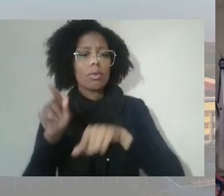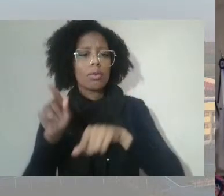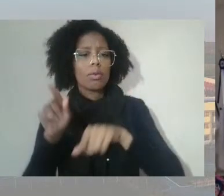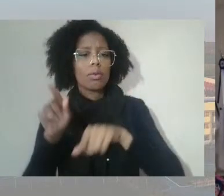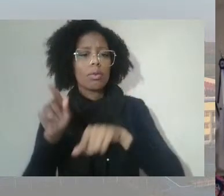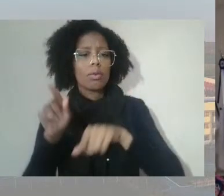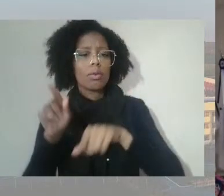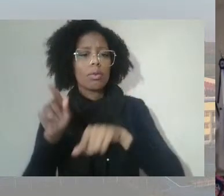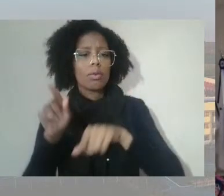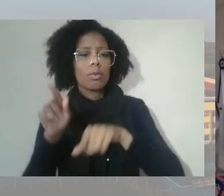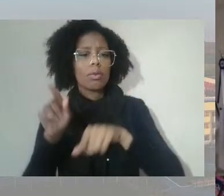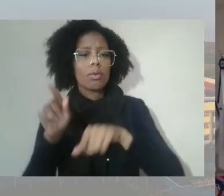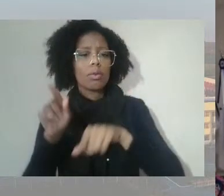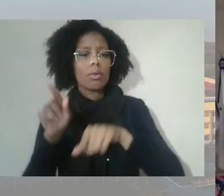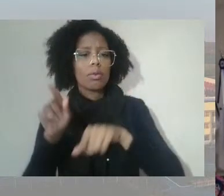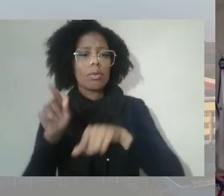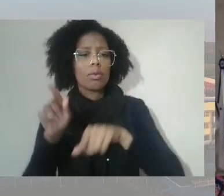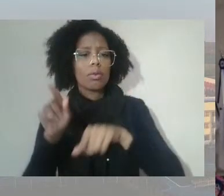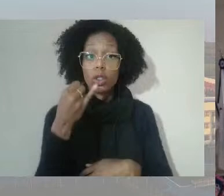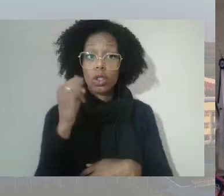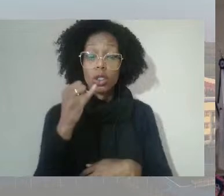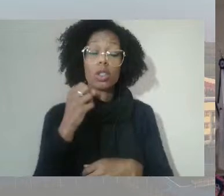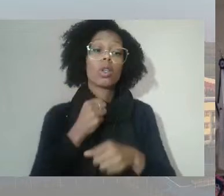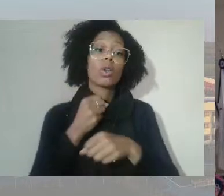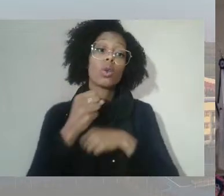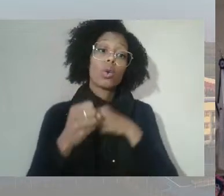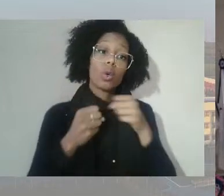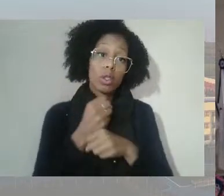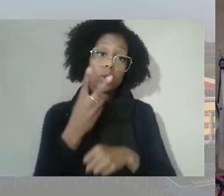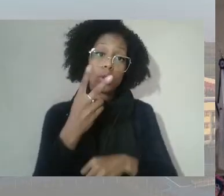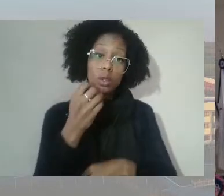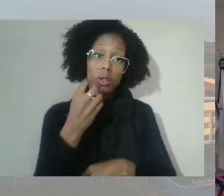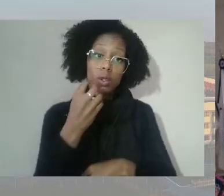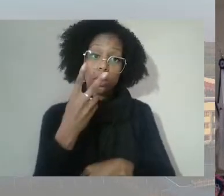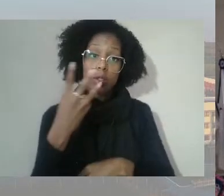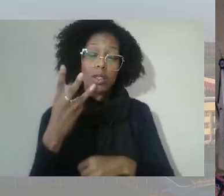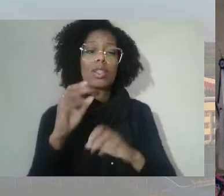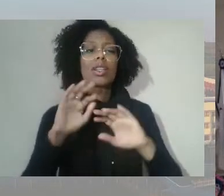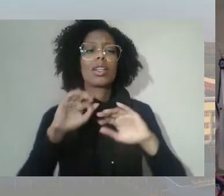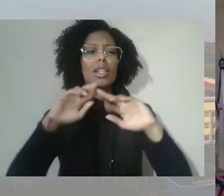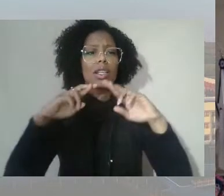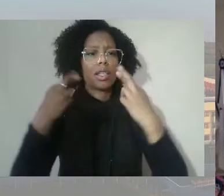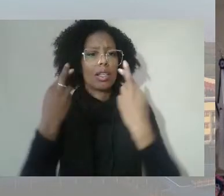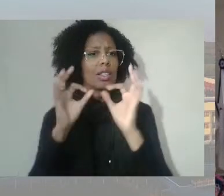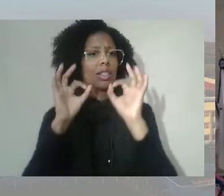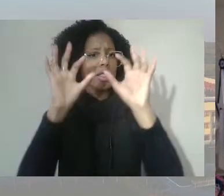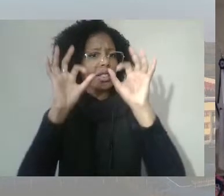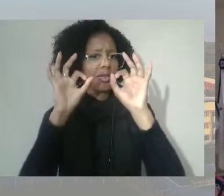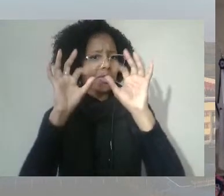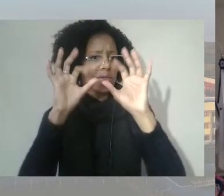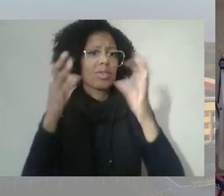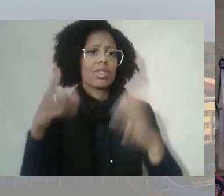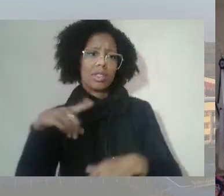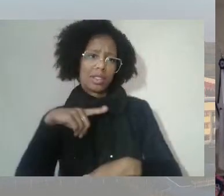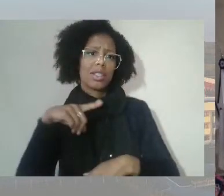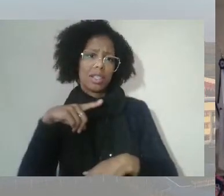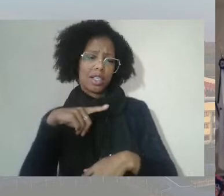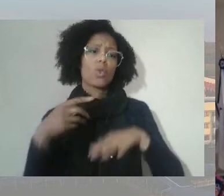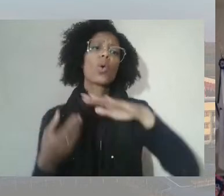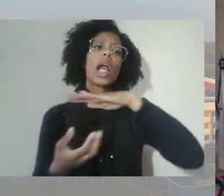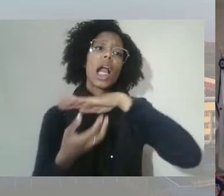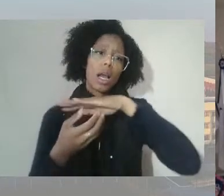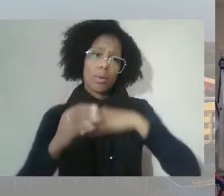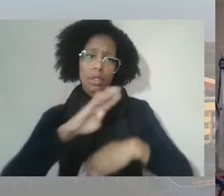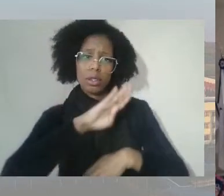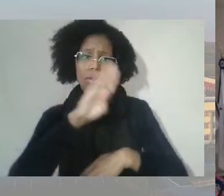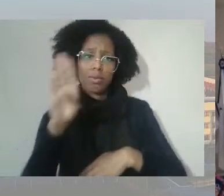janeiro de 2023, na reunião extraordinária do Conselho Universitário no campus de Bagé. Repudiamos